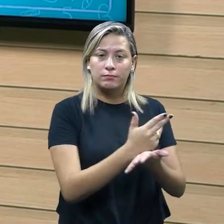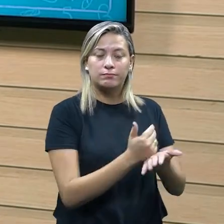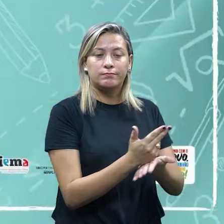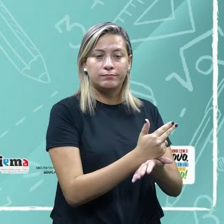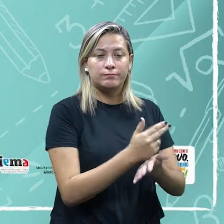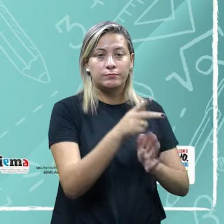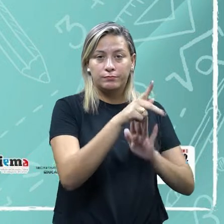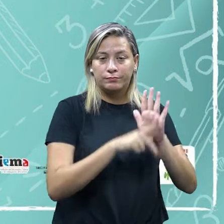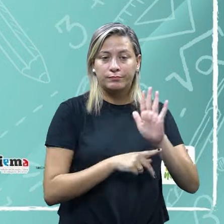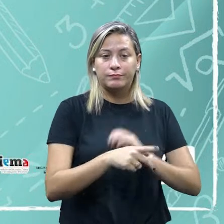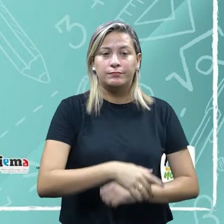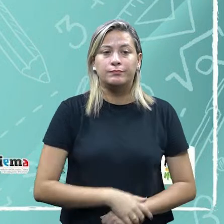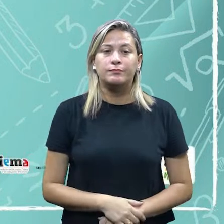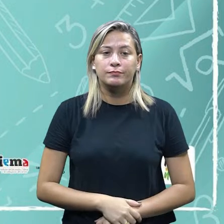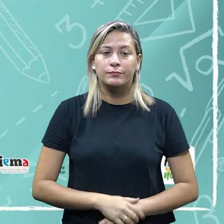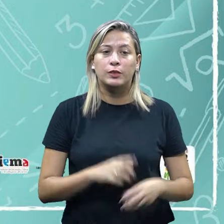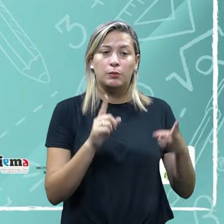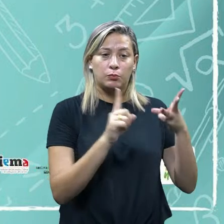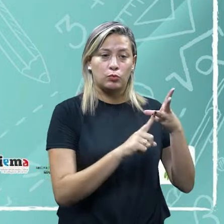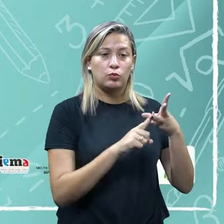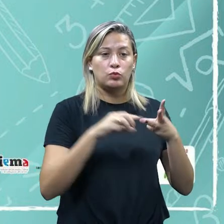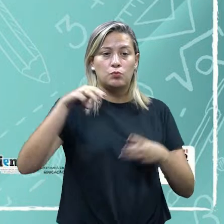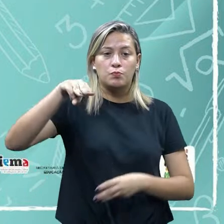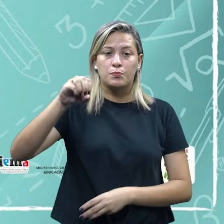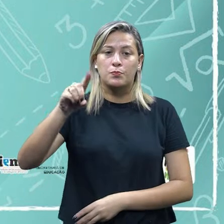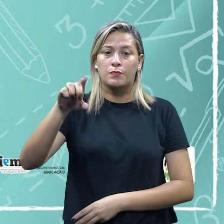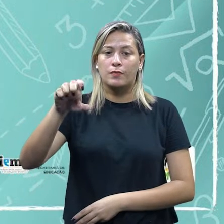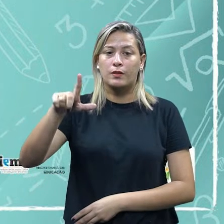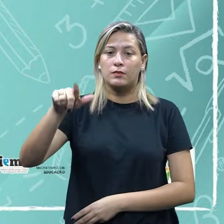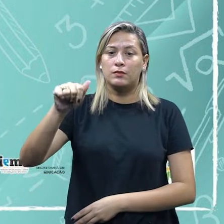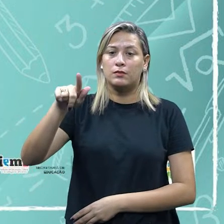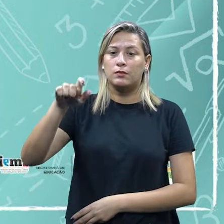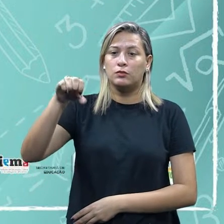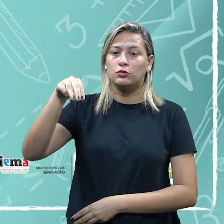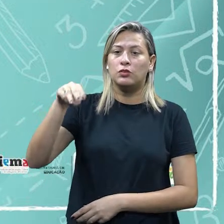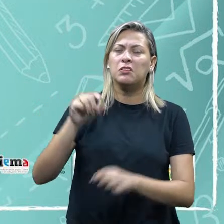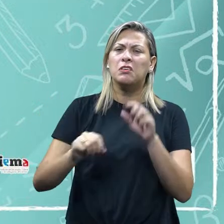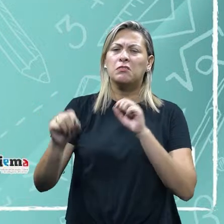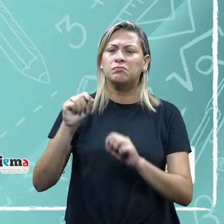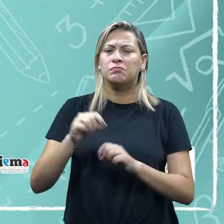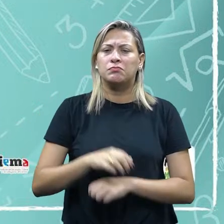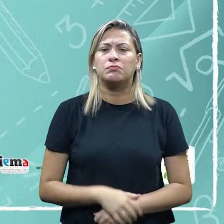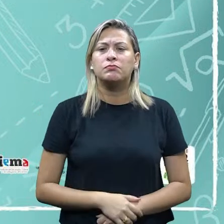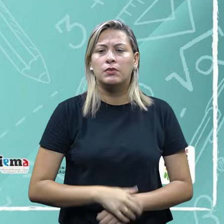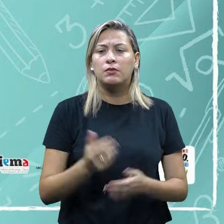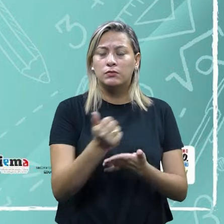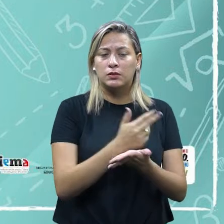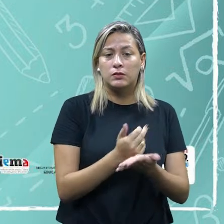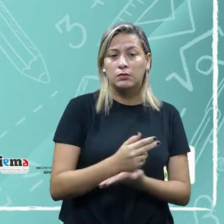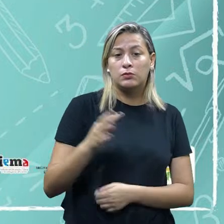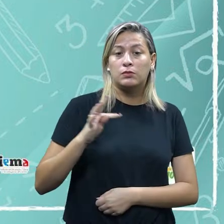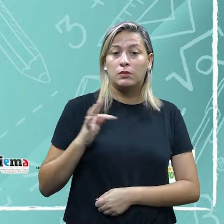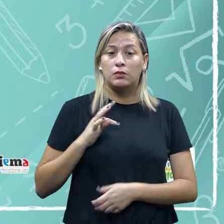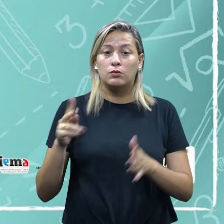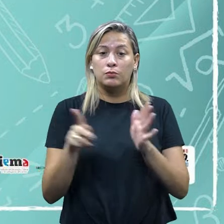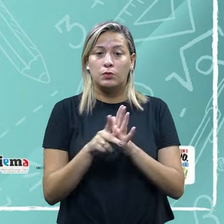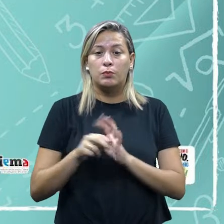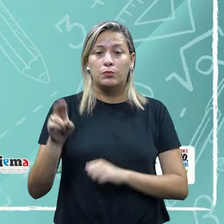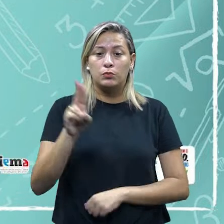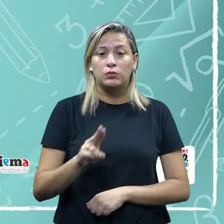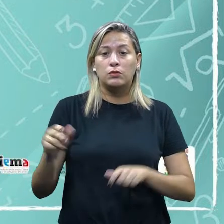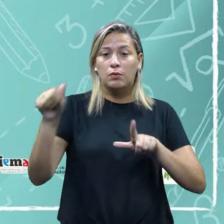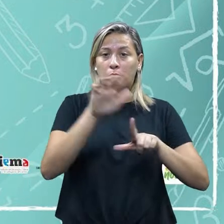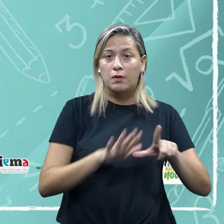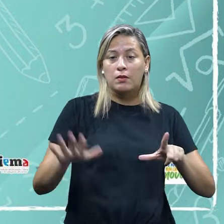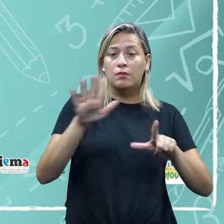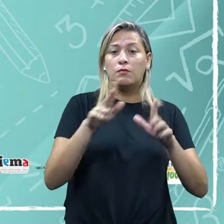desse seu projeto. E por fim nós temos a modelagem, que a modelagem ela vai corresponder ao desenho técnico em si, utilizando plataformas